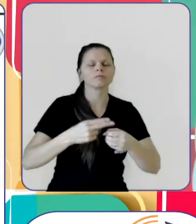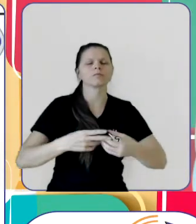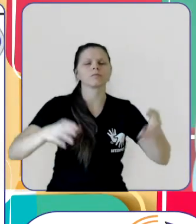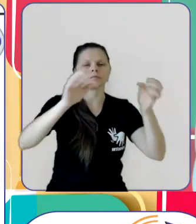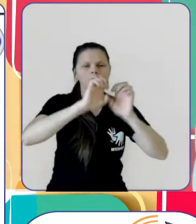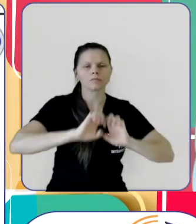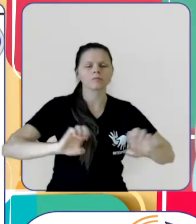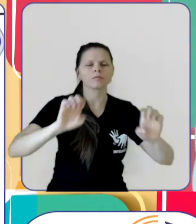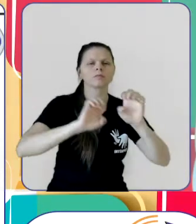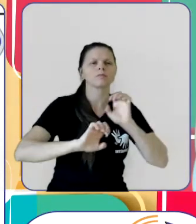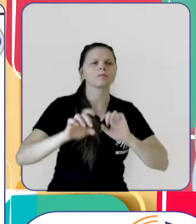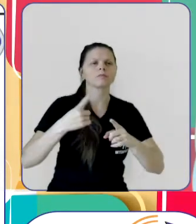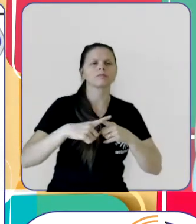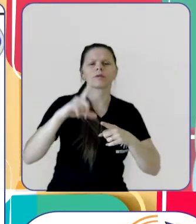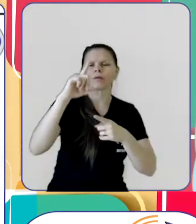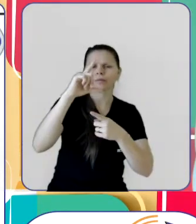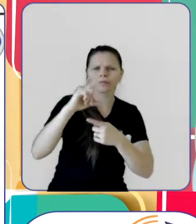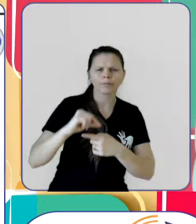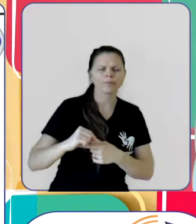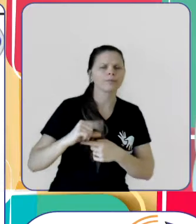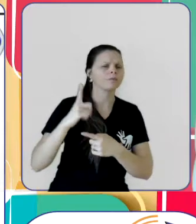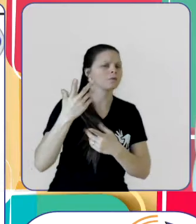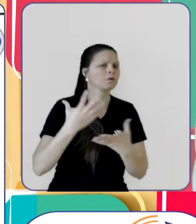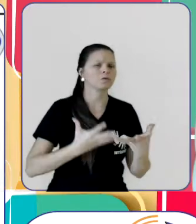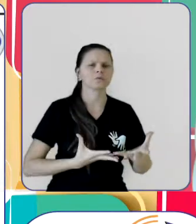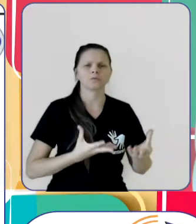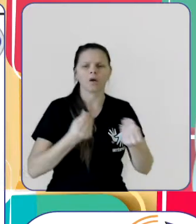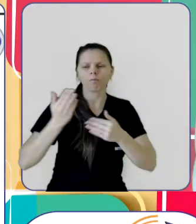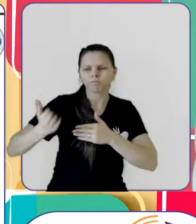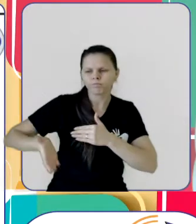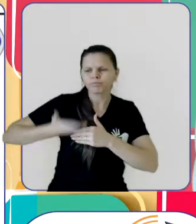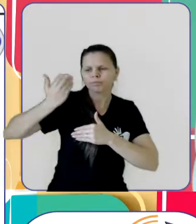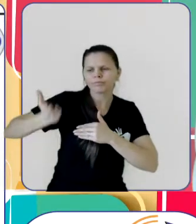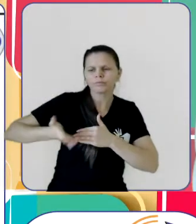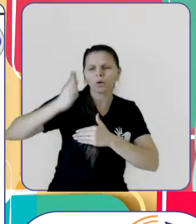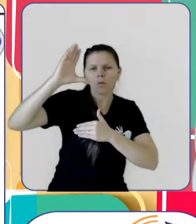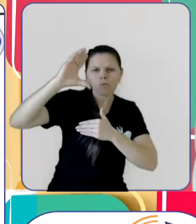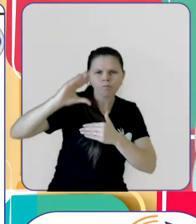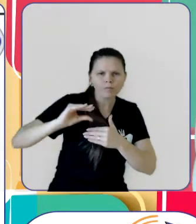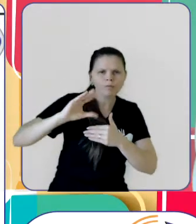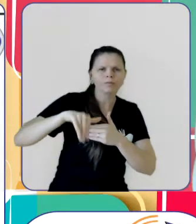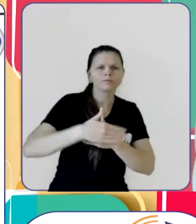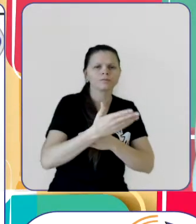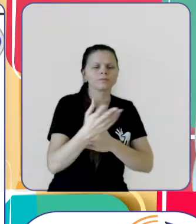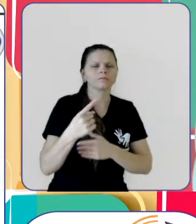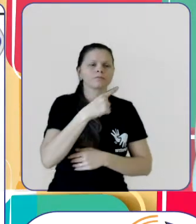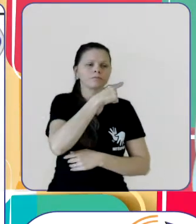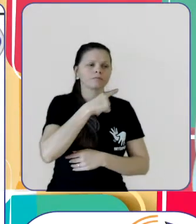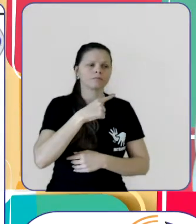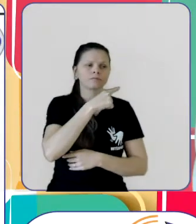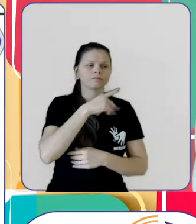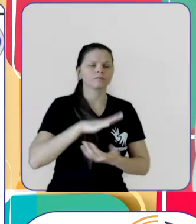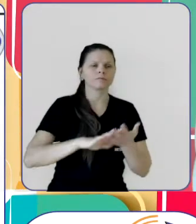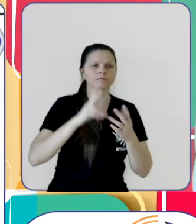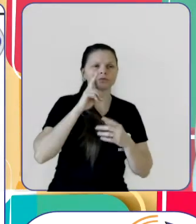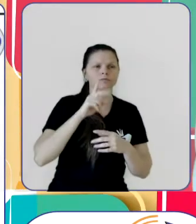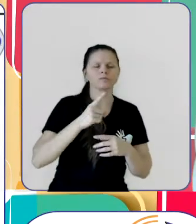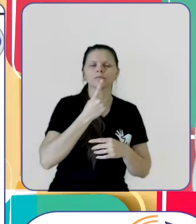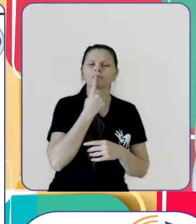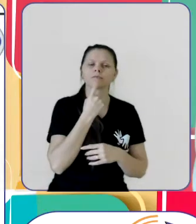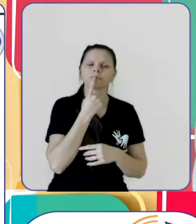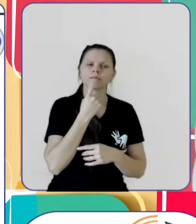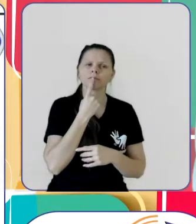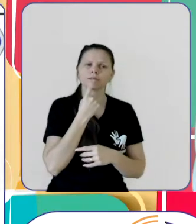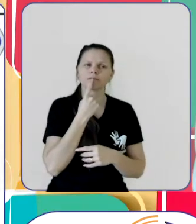média estrutura, pouca estrutura, sem estrutura. Então, vocês observem aí que sempre essa faixinha vermelha ela